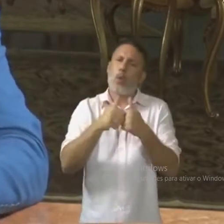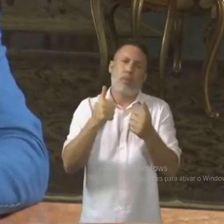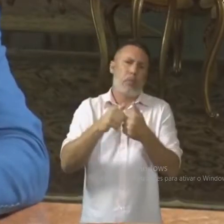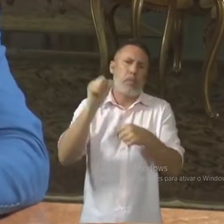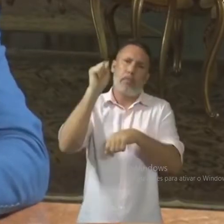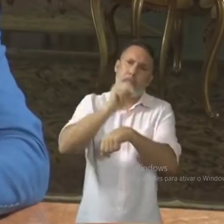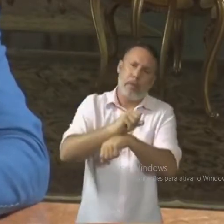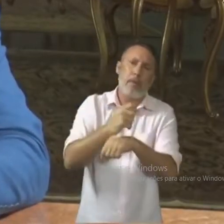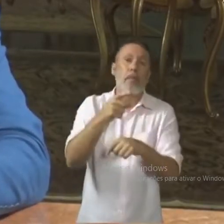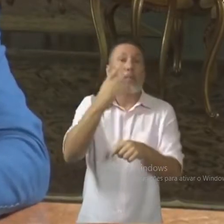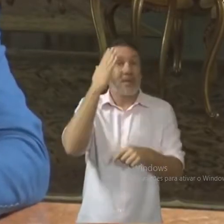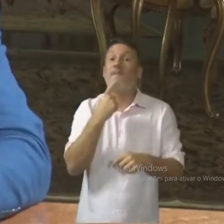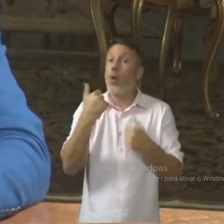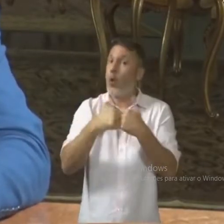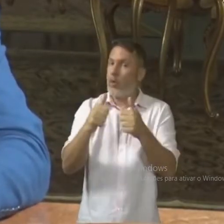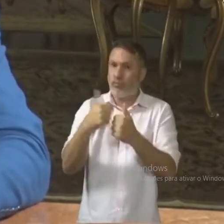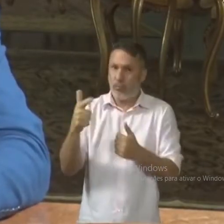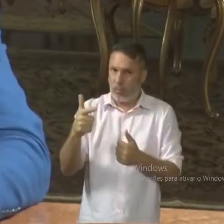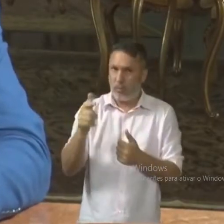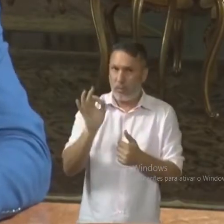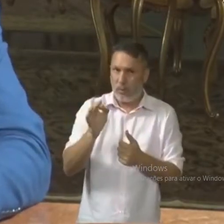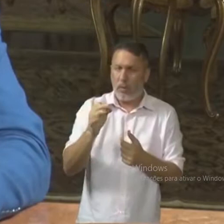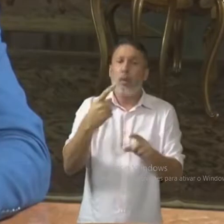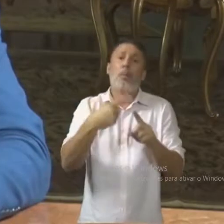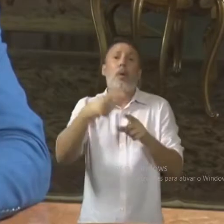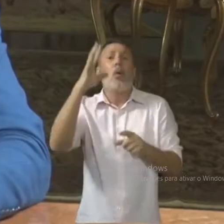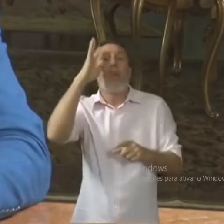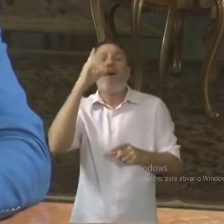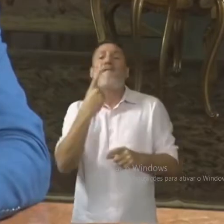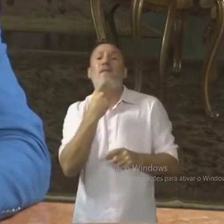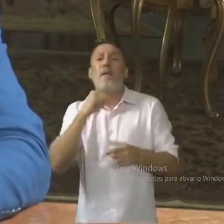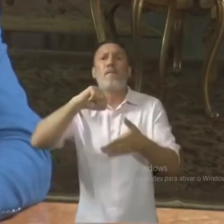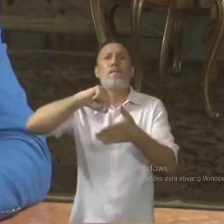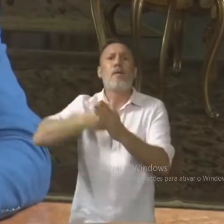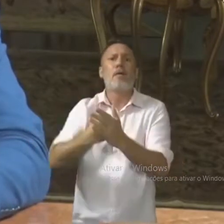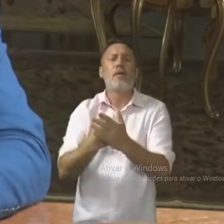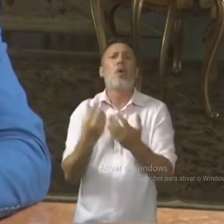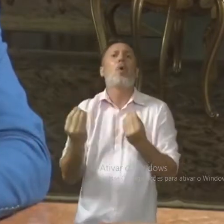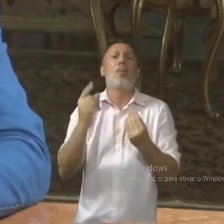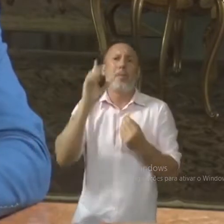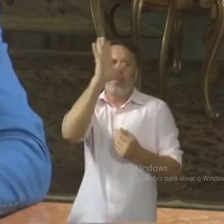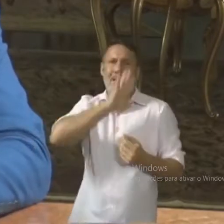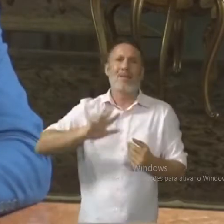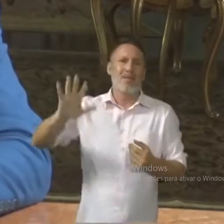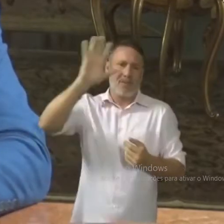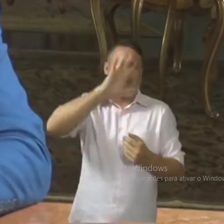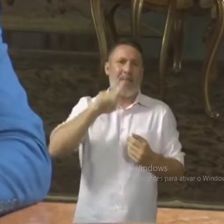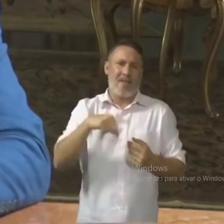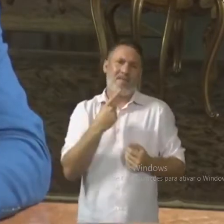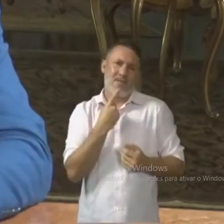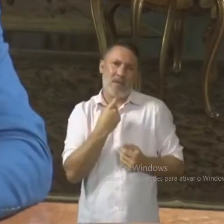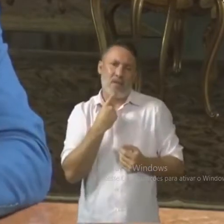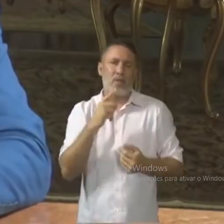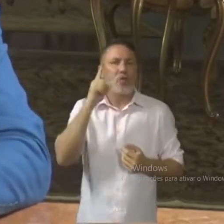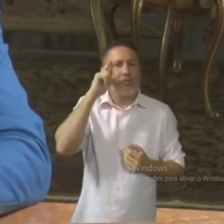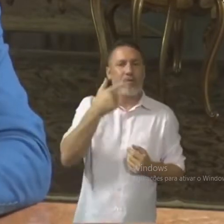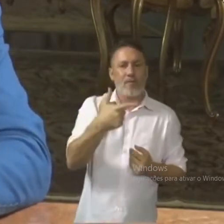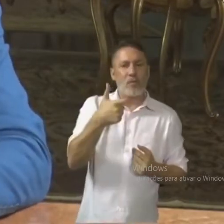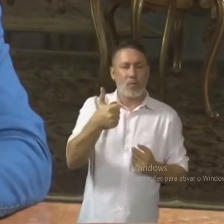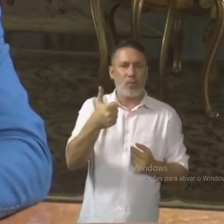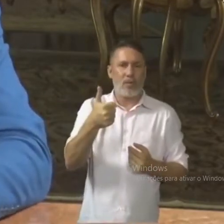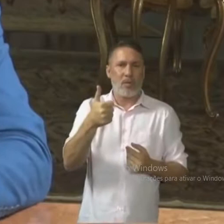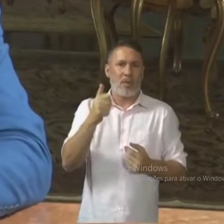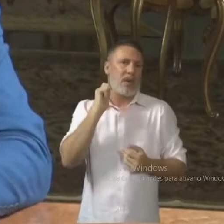transporte nem sábado, nem domingo, nem feriado. Não tem comércio, não tem atividade econômica, é um feriado nacional, dia 21 de abril,